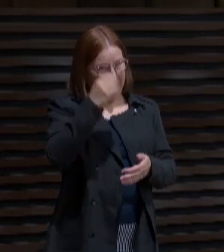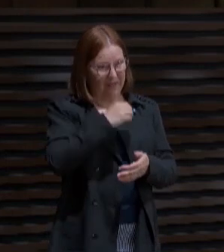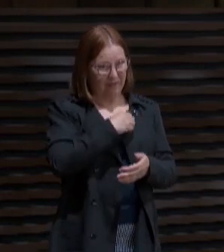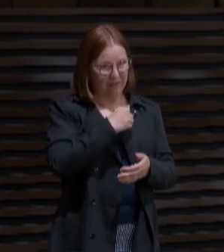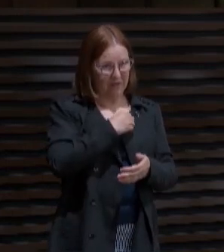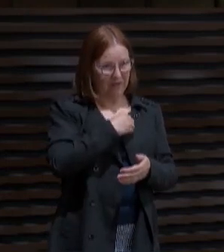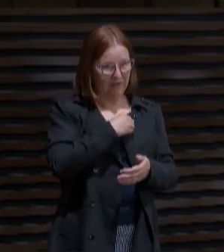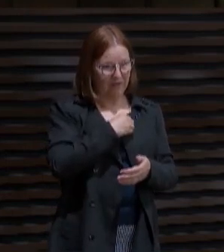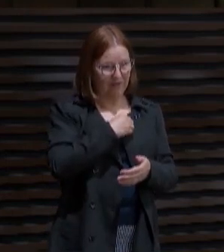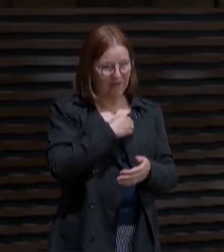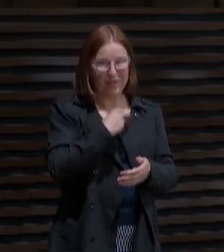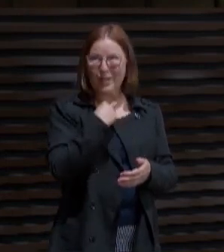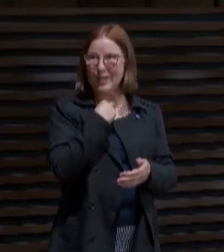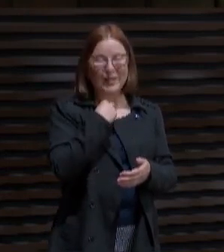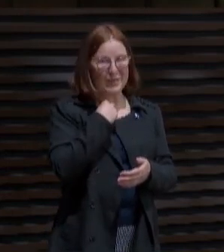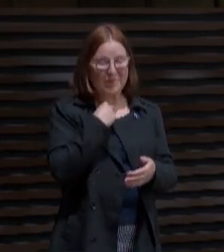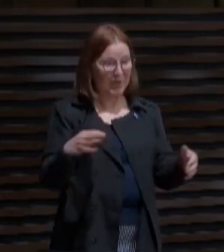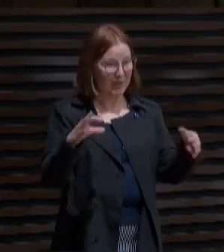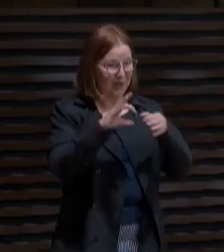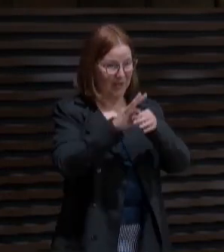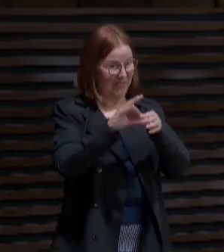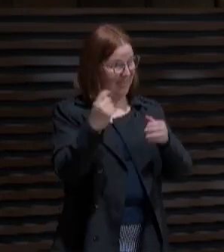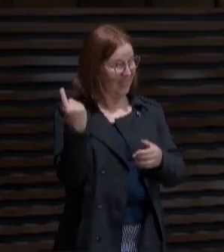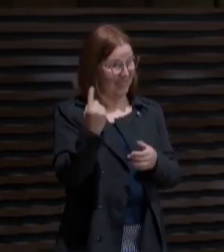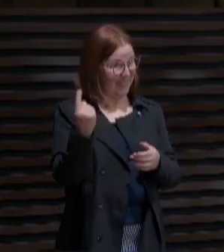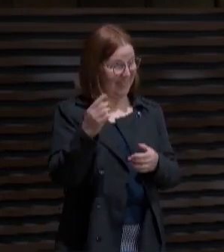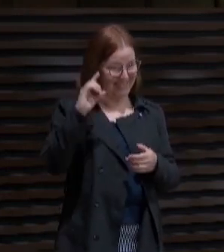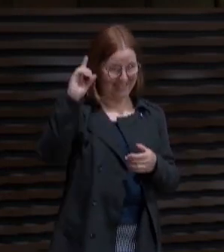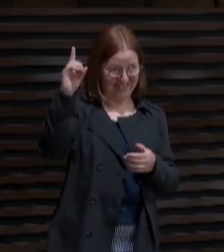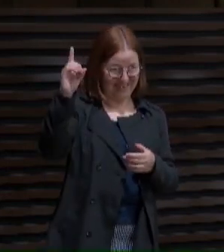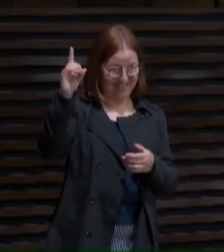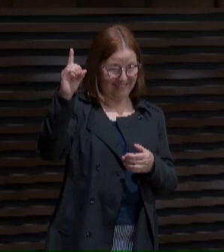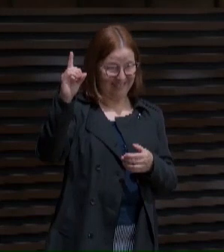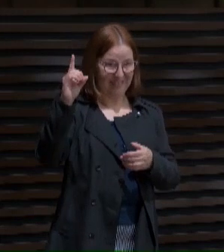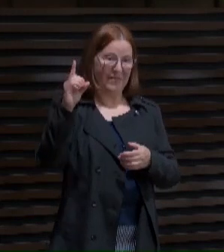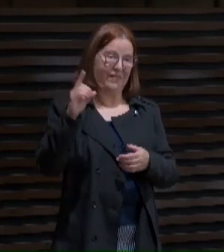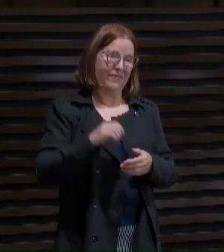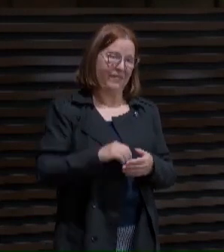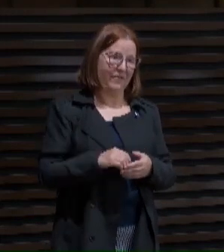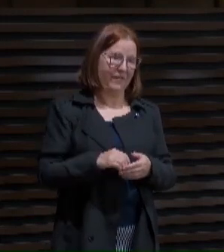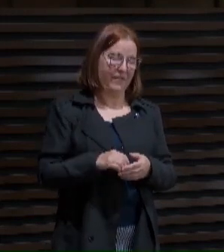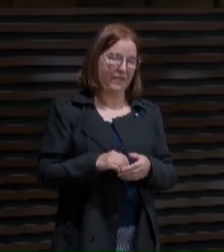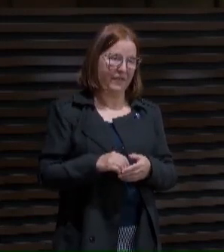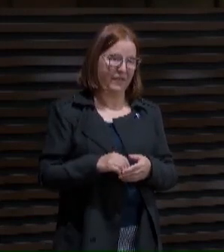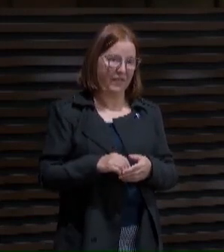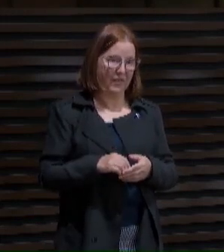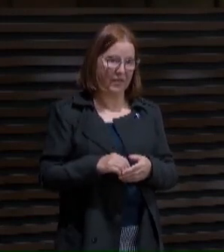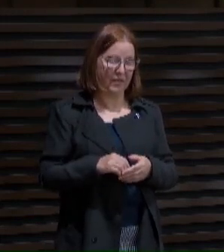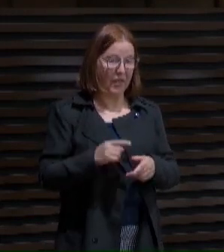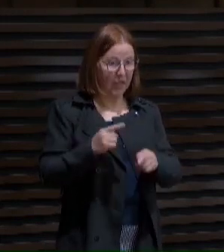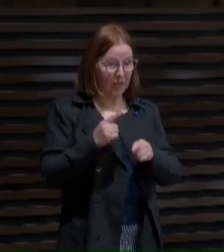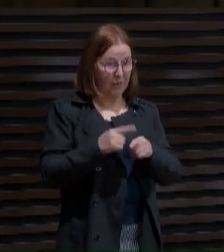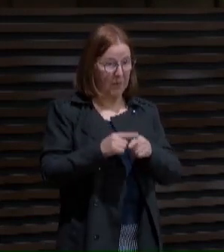capaz de conformar-se com todas as coisas escritas no livro da lei para praticá-las. Violar